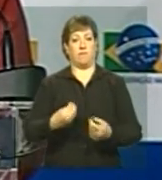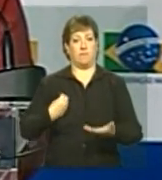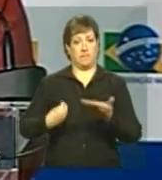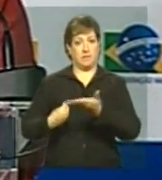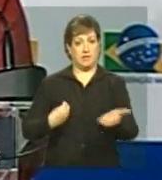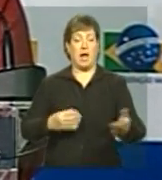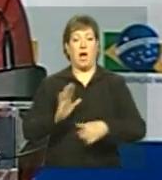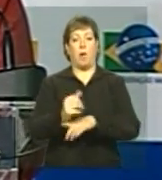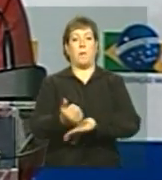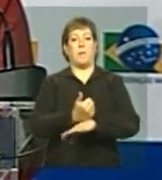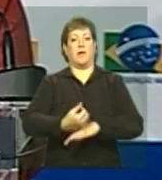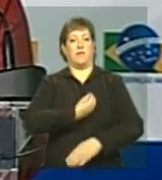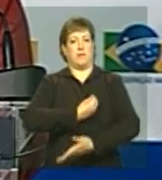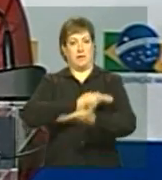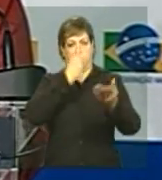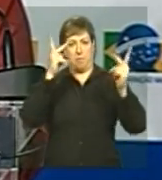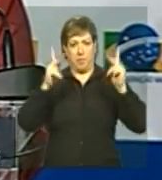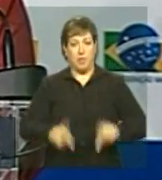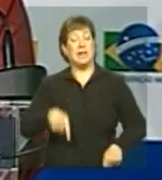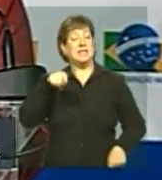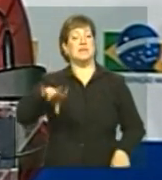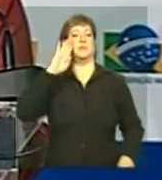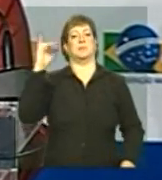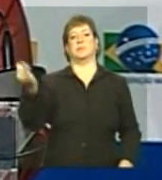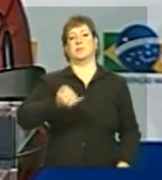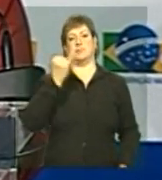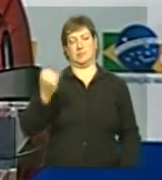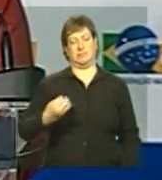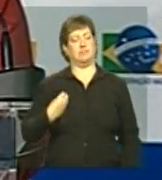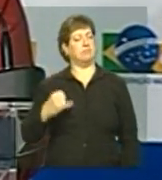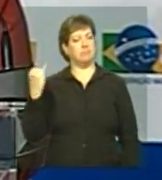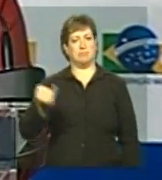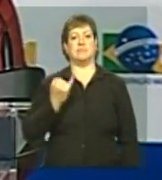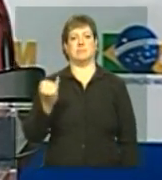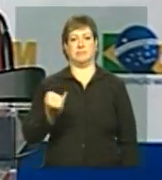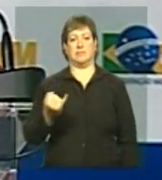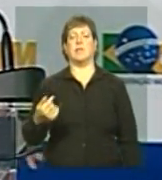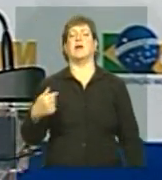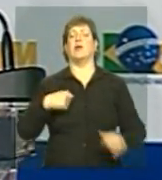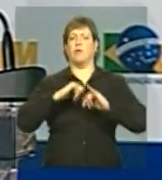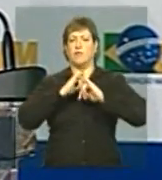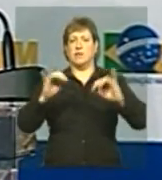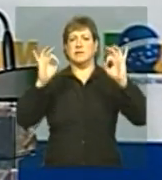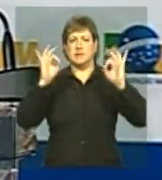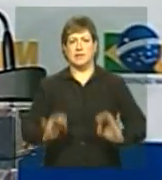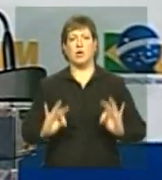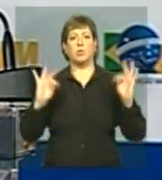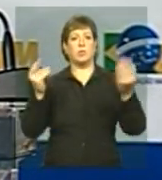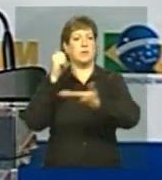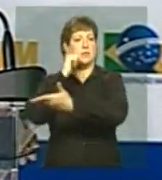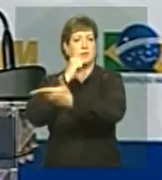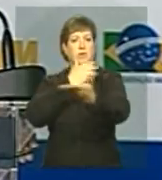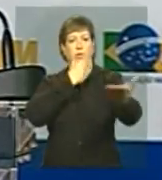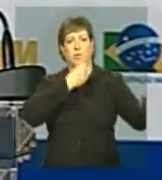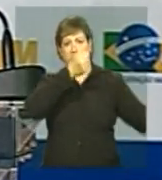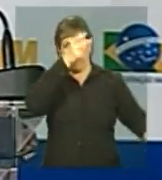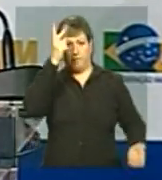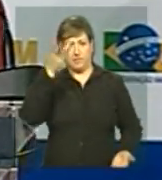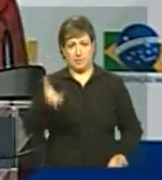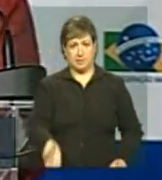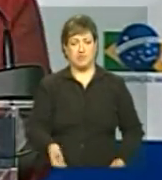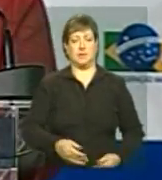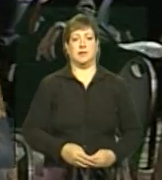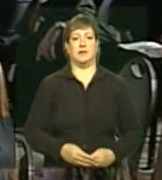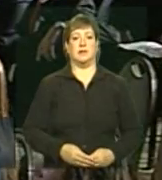população, isso é o que importa e o que interessa. Reafirmo a todos os prefeitos e prefeitas